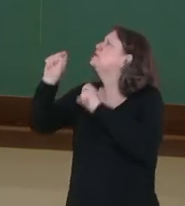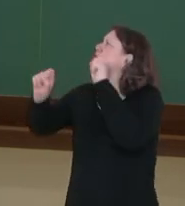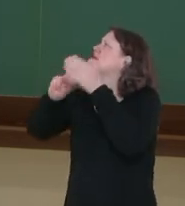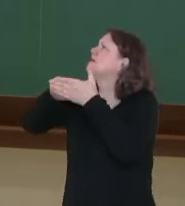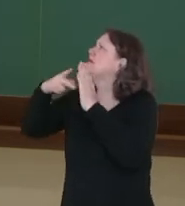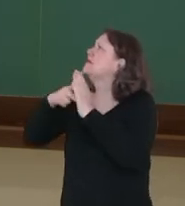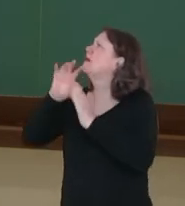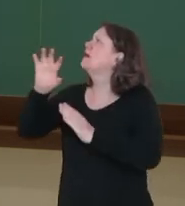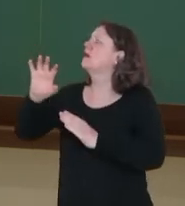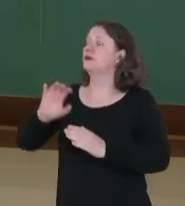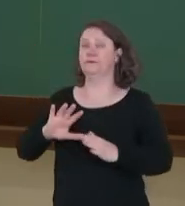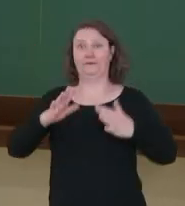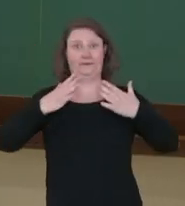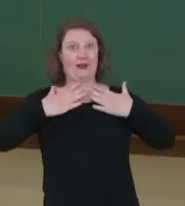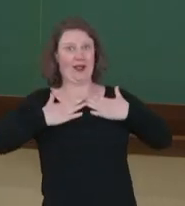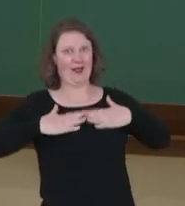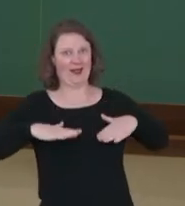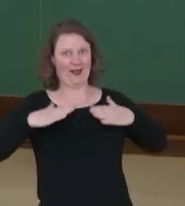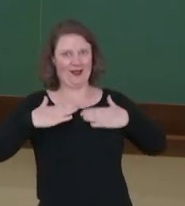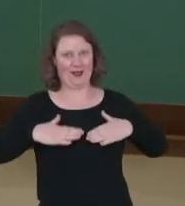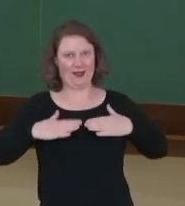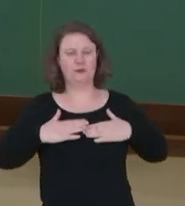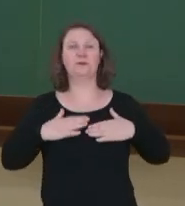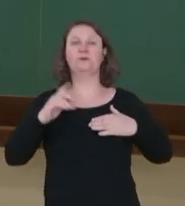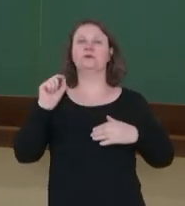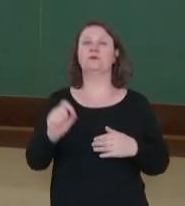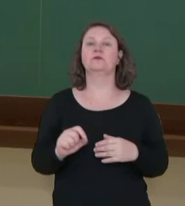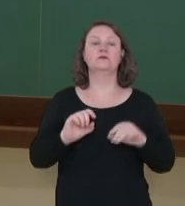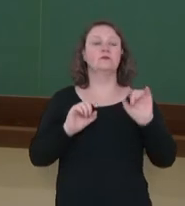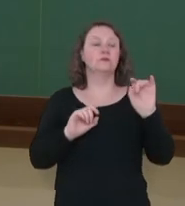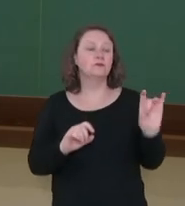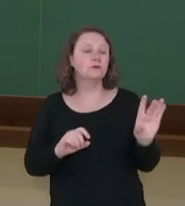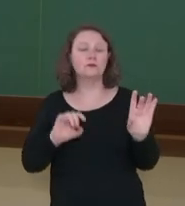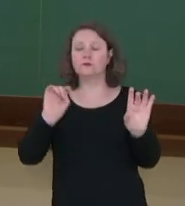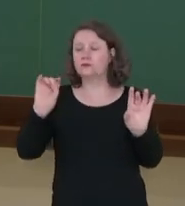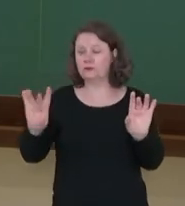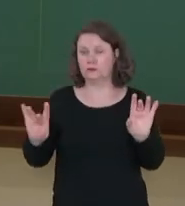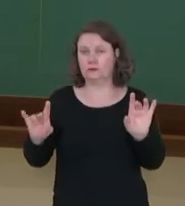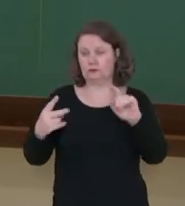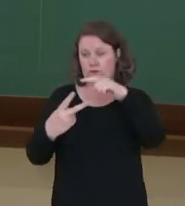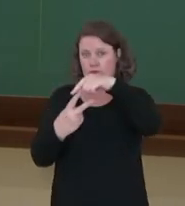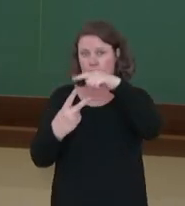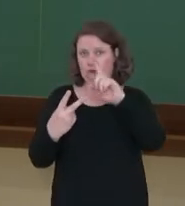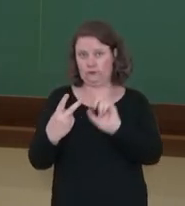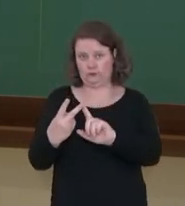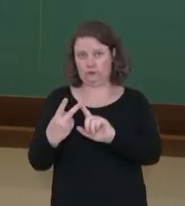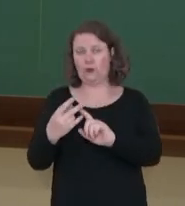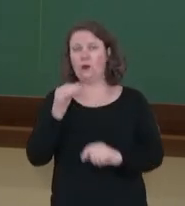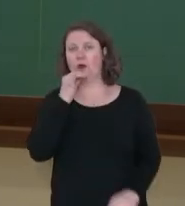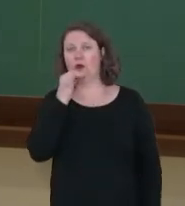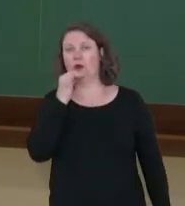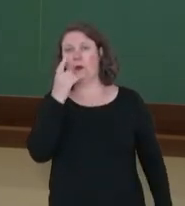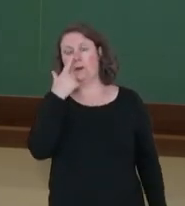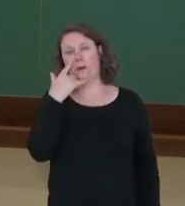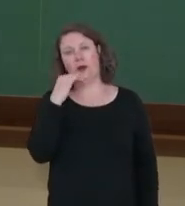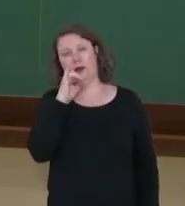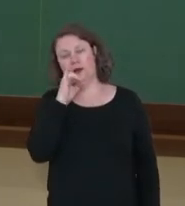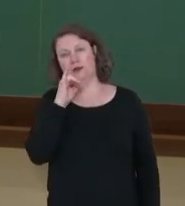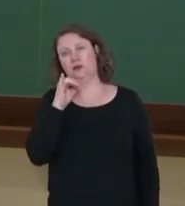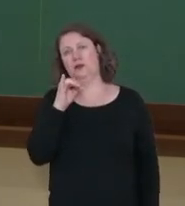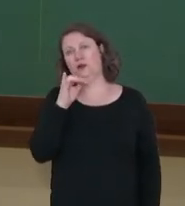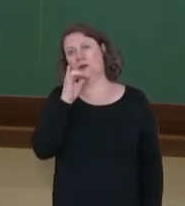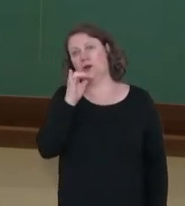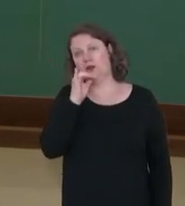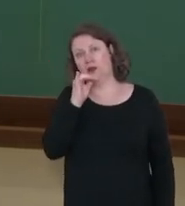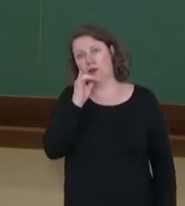Então vamos lá. Cada indivíduo recebe dois fatores dos pais. Então, quando a gente está falando da questão